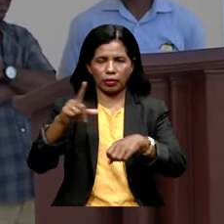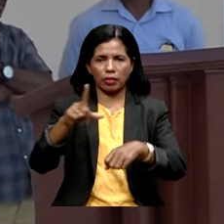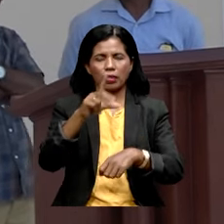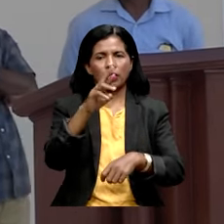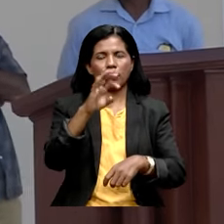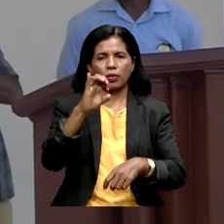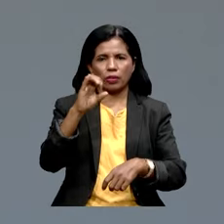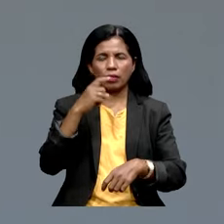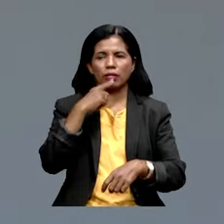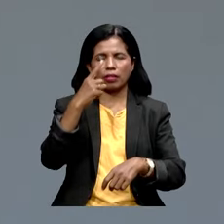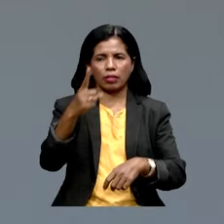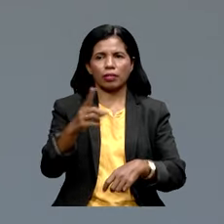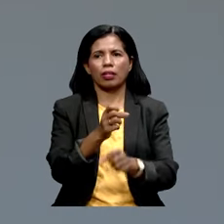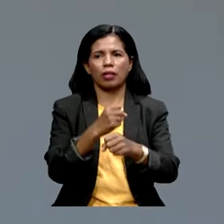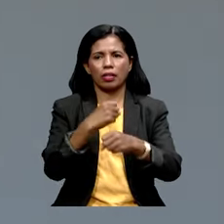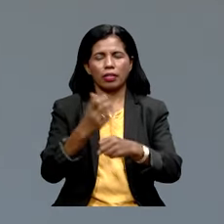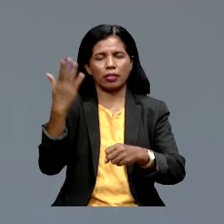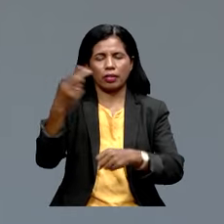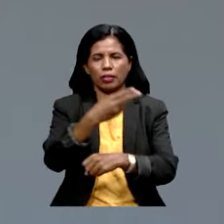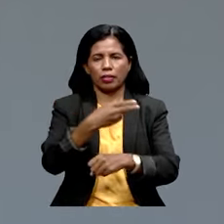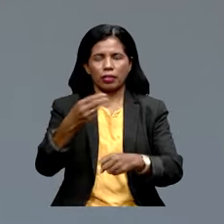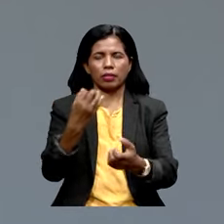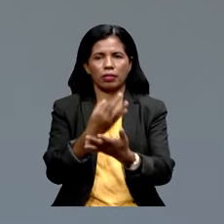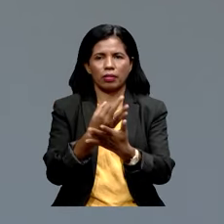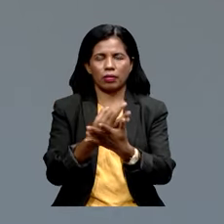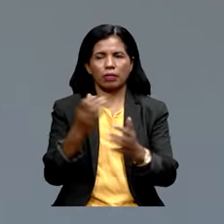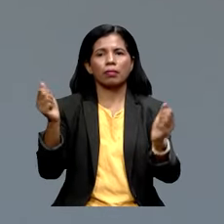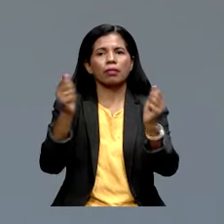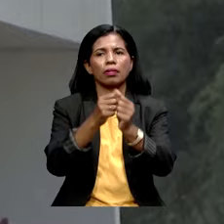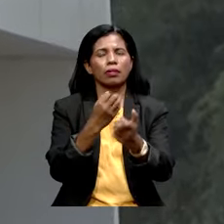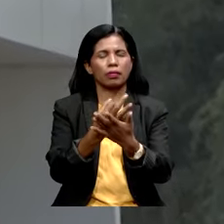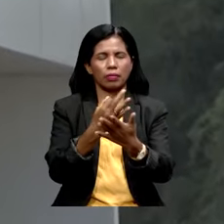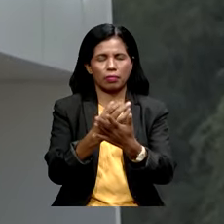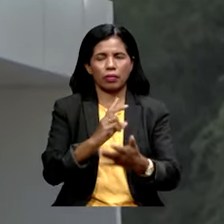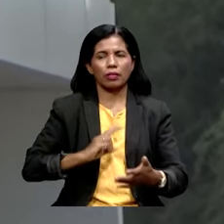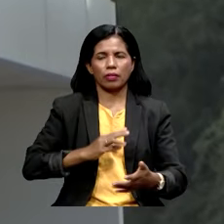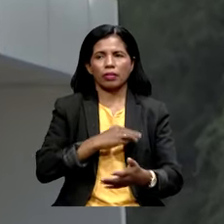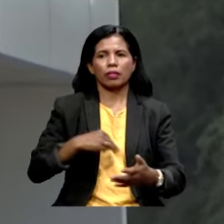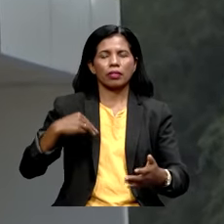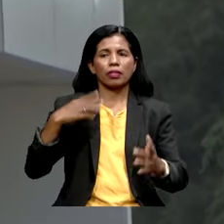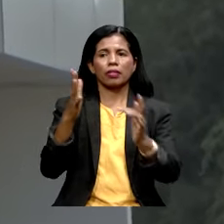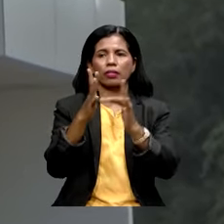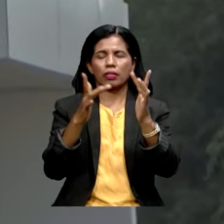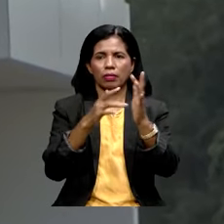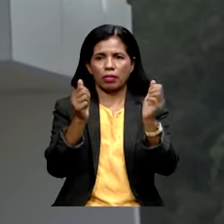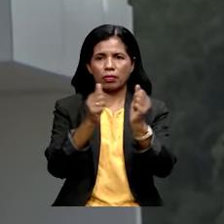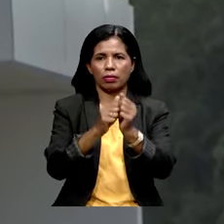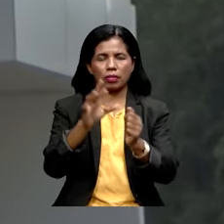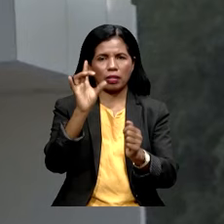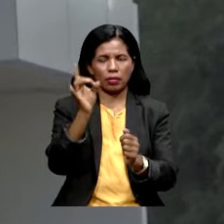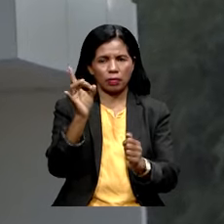Moça Teting está tone halo iha Indonesia ho orçamento ba estato na infeto ho estato Jesus hamutu krihun